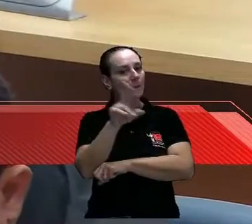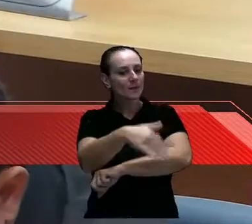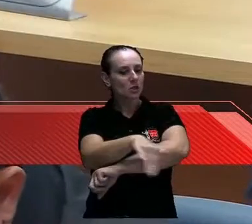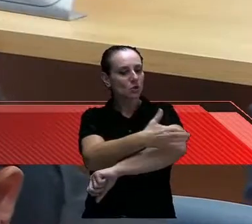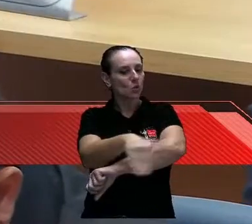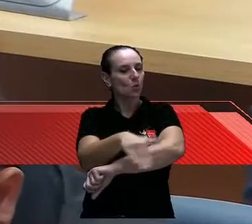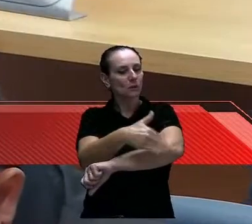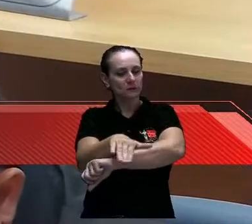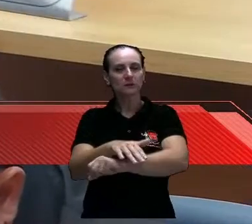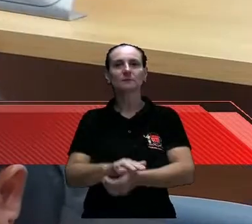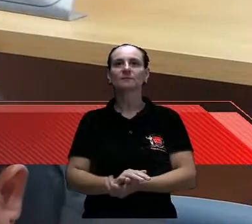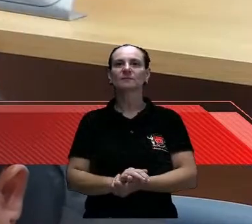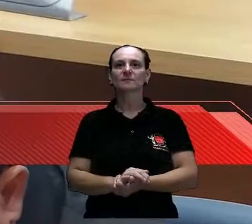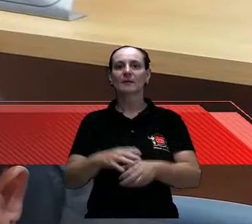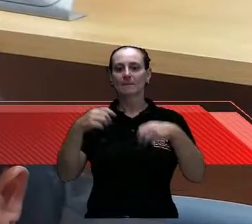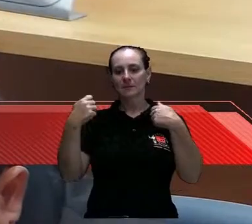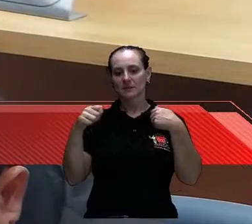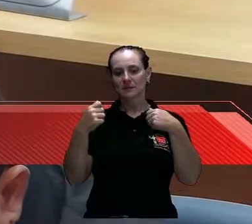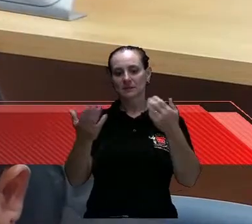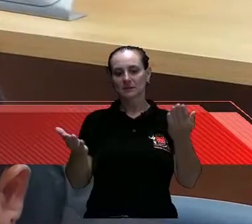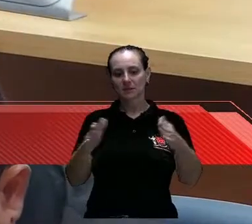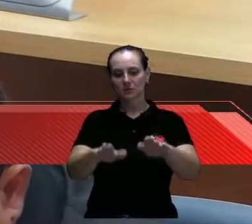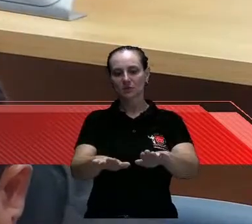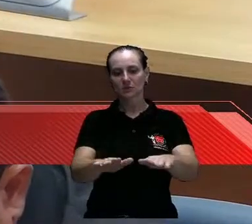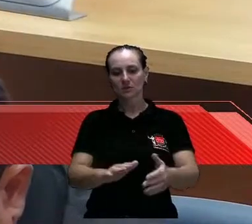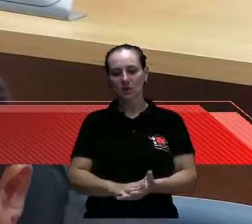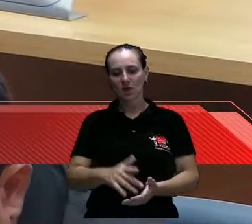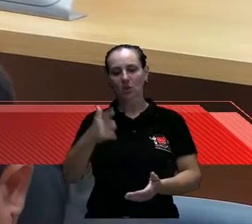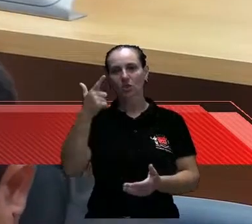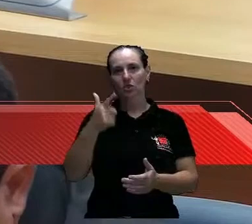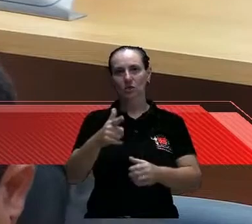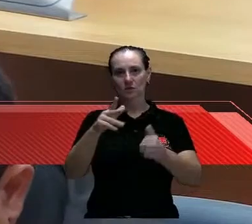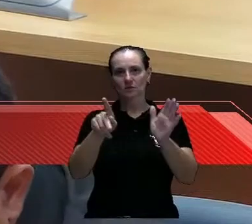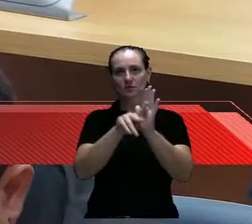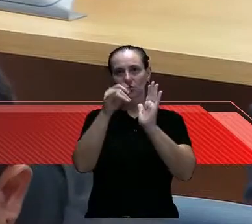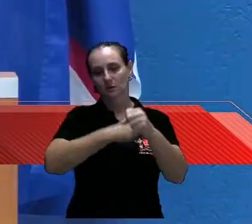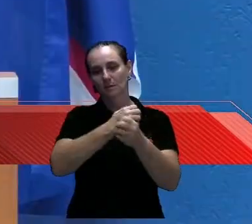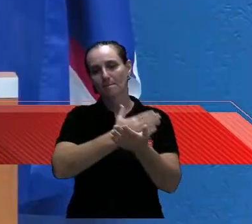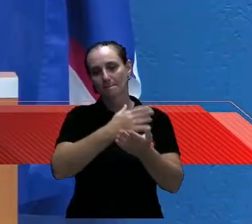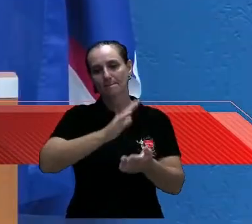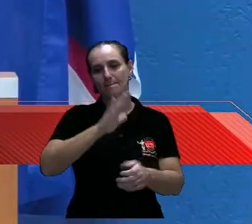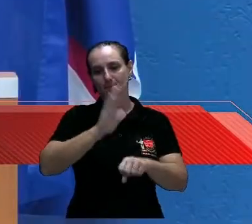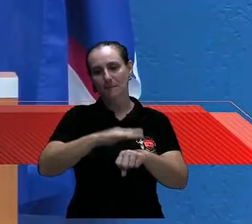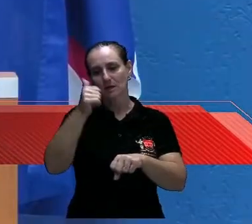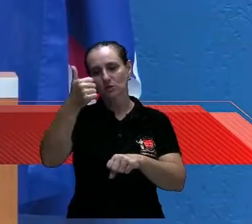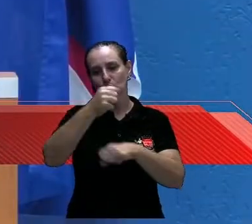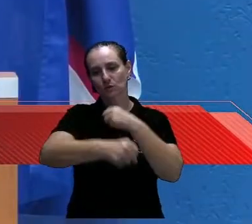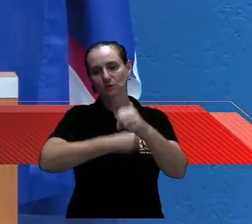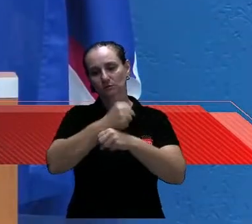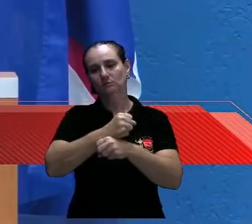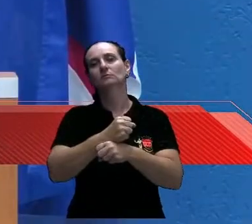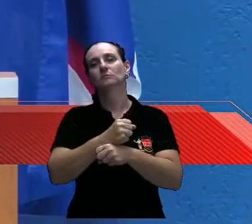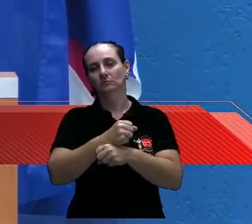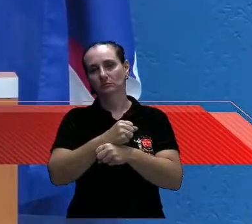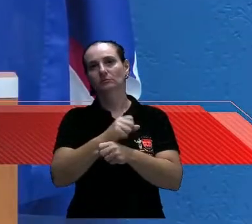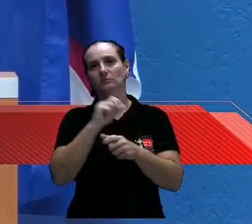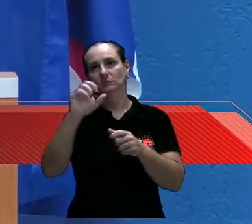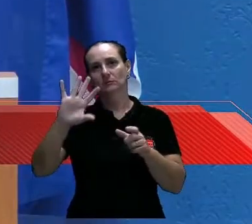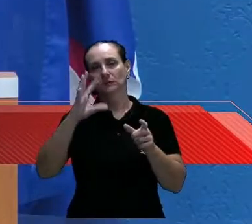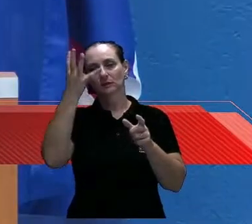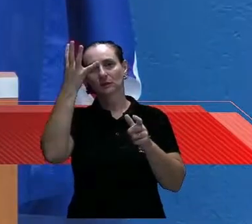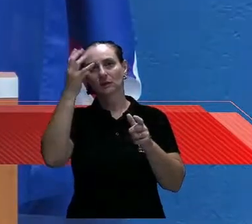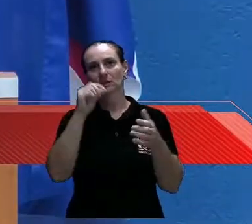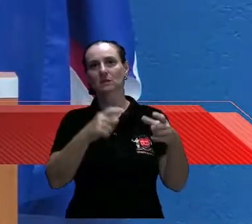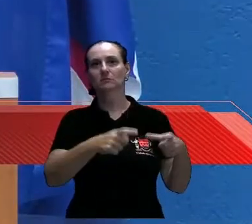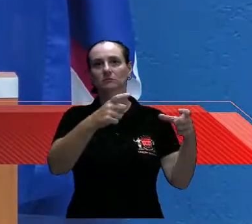Janeiro para que a atuação dos profissionais de apoio se inicie já no próximo ano letivo e nós temos agora eh essa criação desses